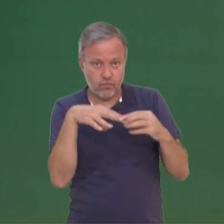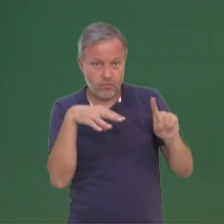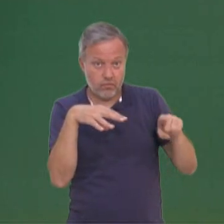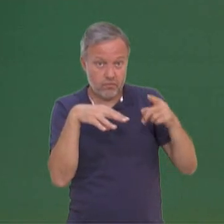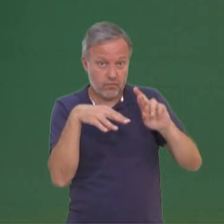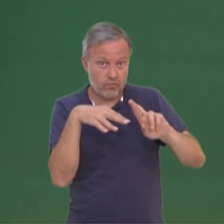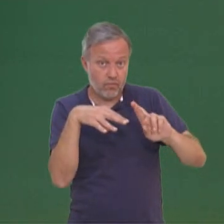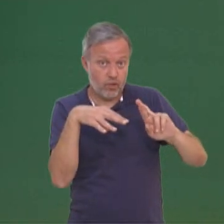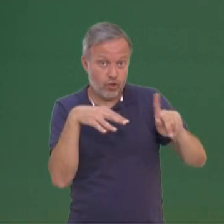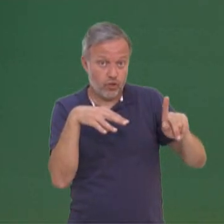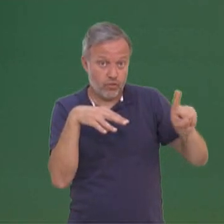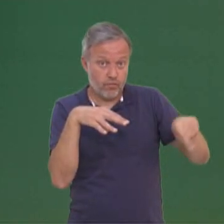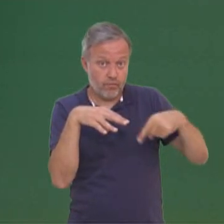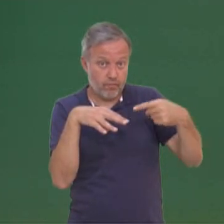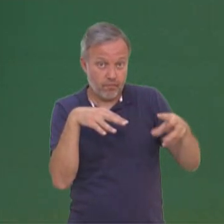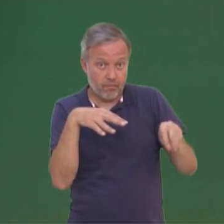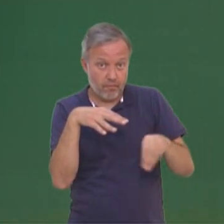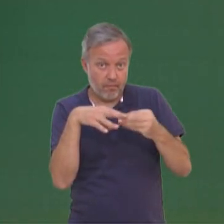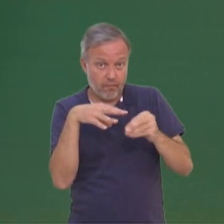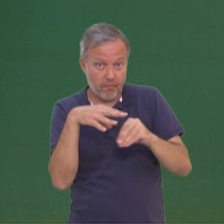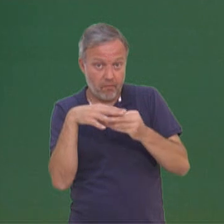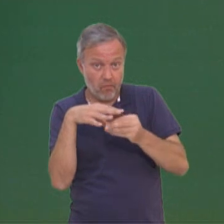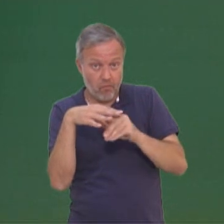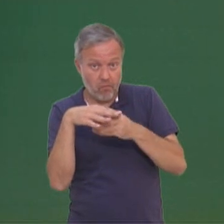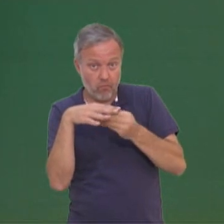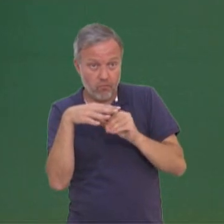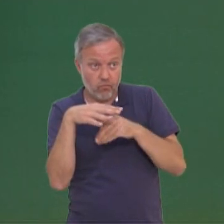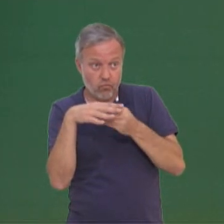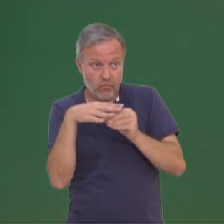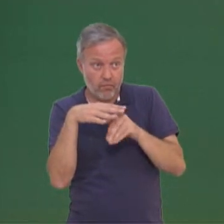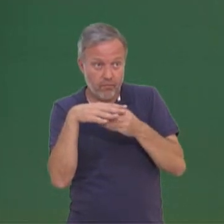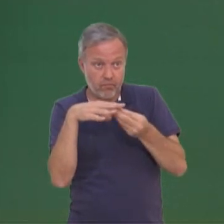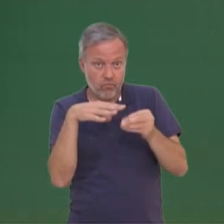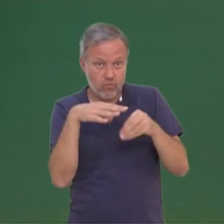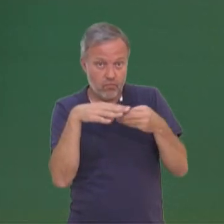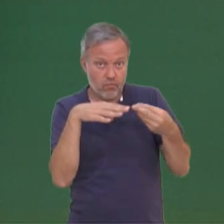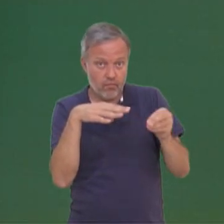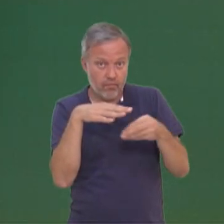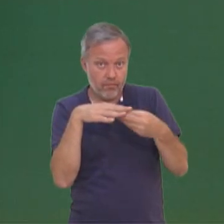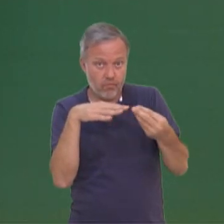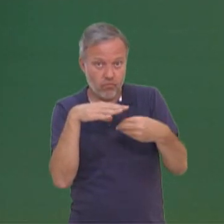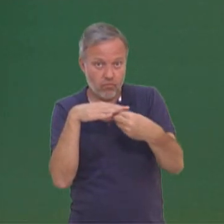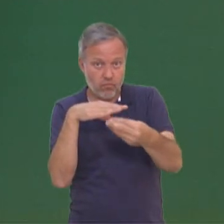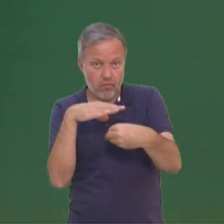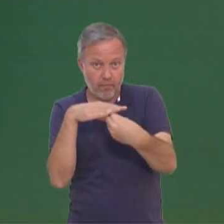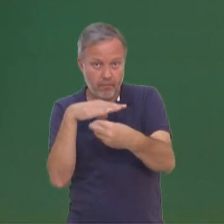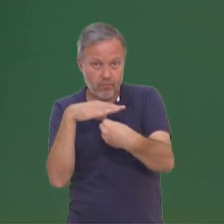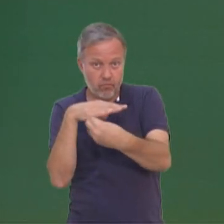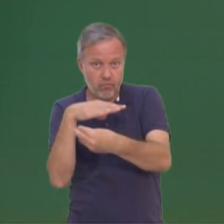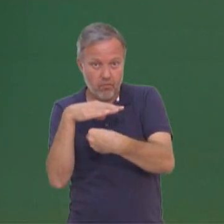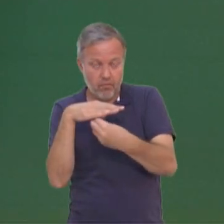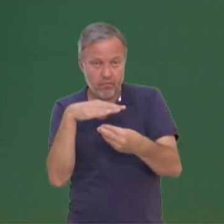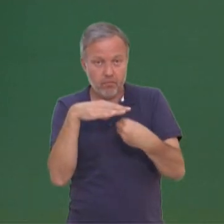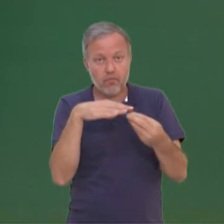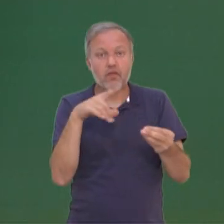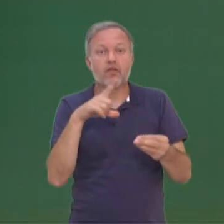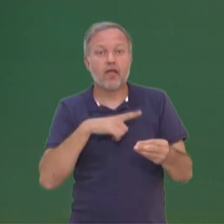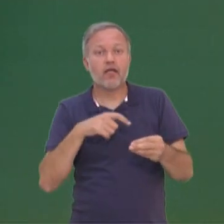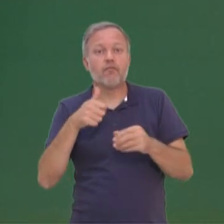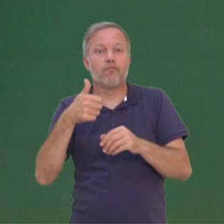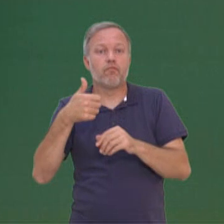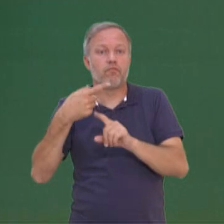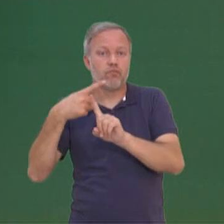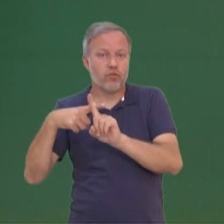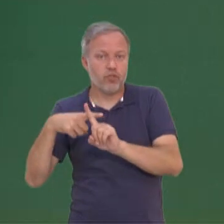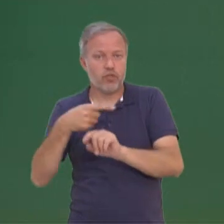seu pão para se reproduzir. Olha aqui, ó, hifas diferentes, a gente não chama de macho e fêmea, a gente chama de positivo e negativo, no caso de